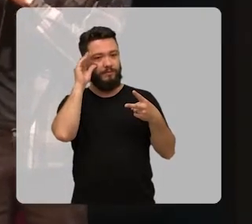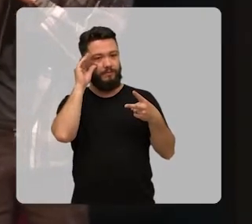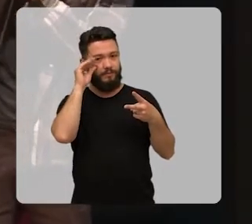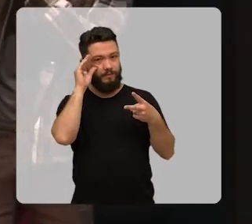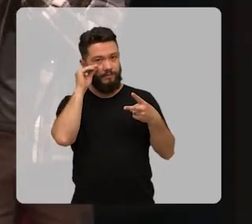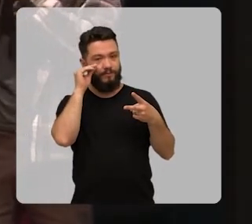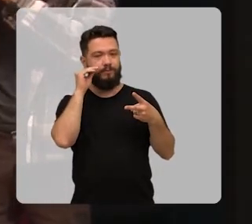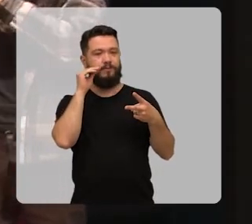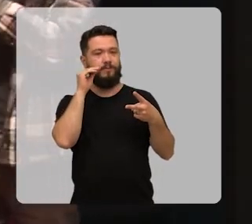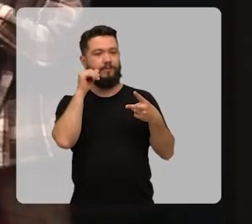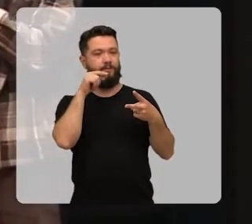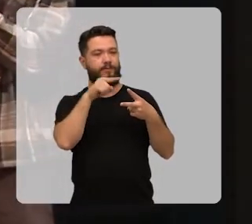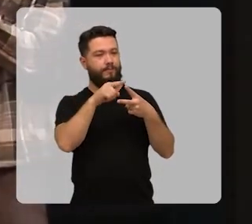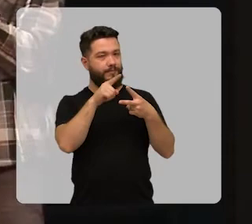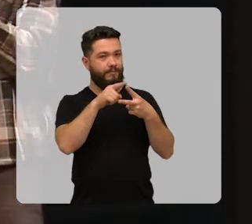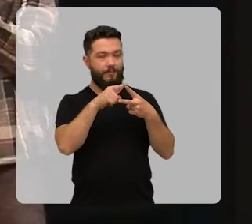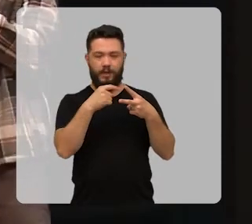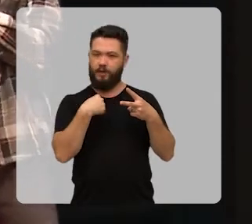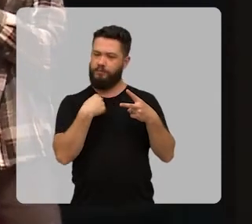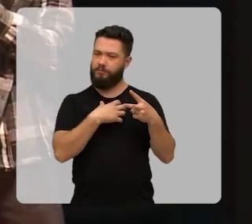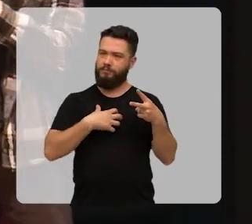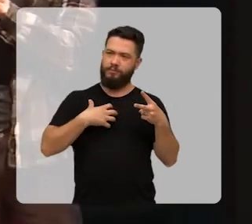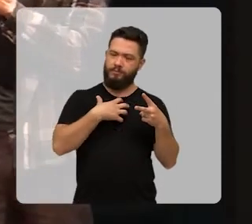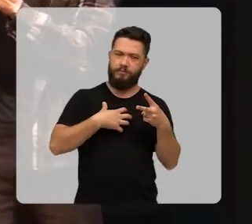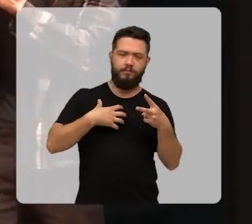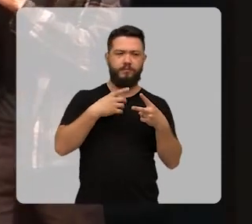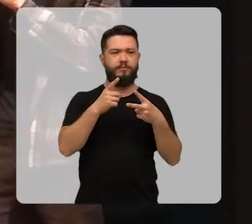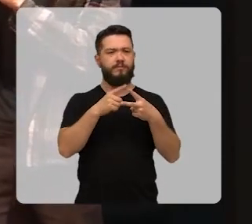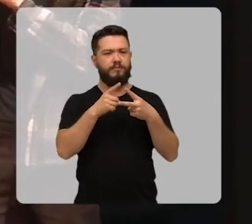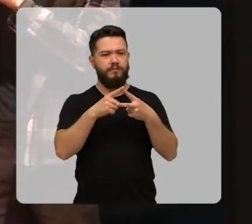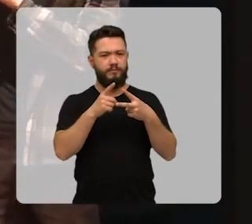uma dúvida que sempre me perturbou bastante foi o seguinte